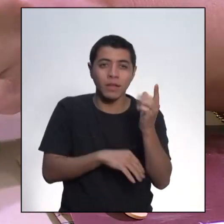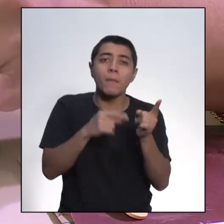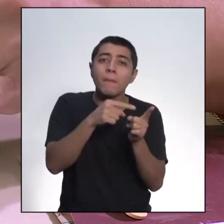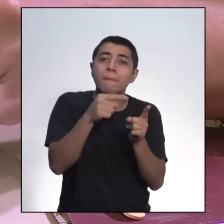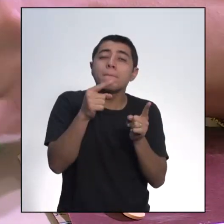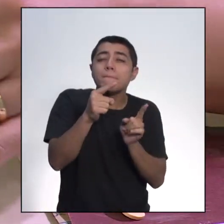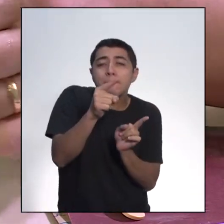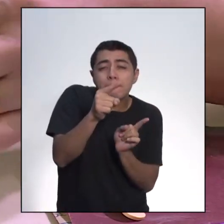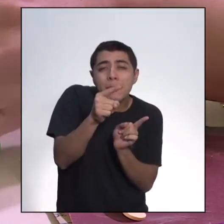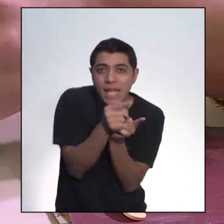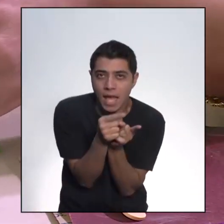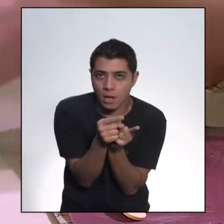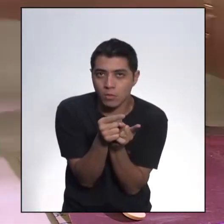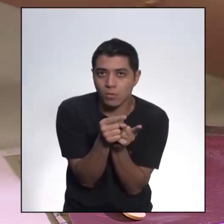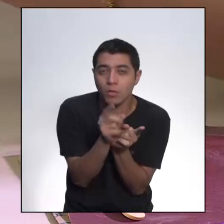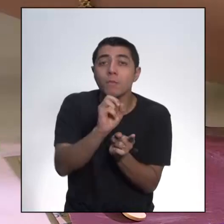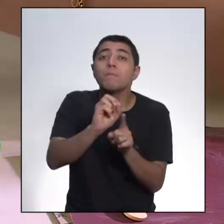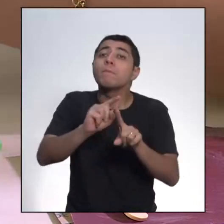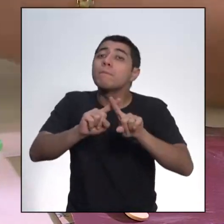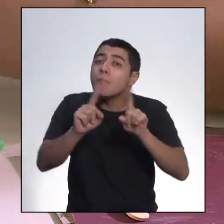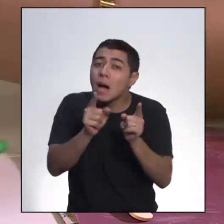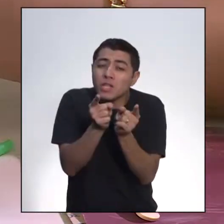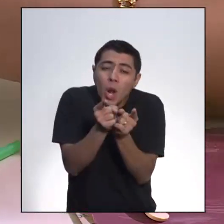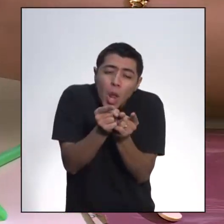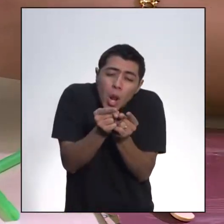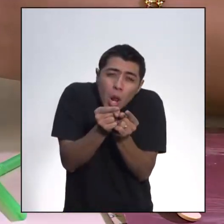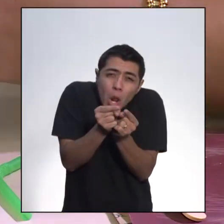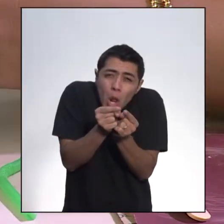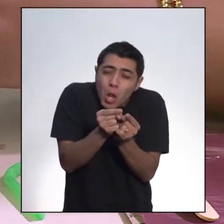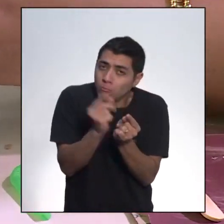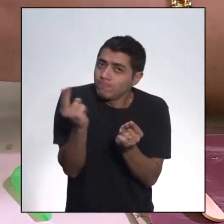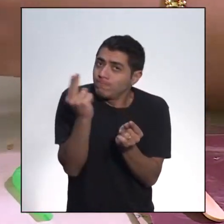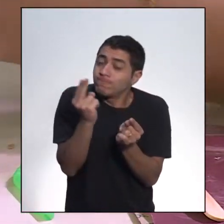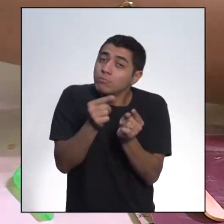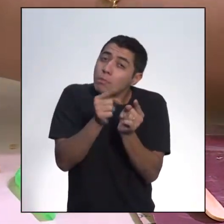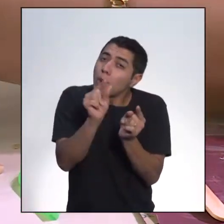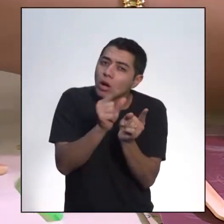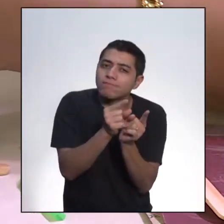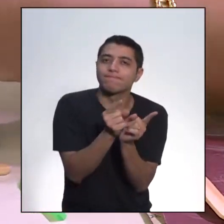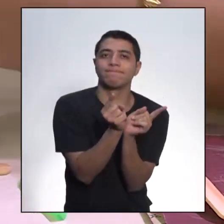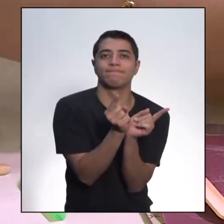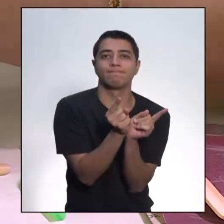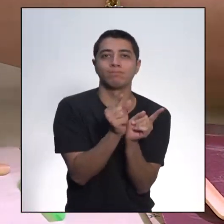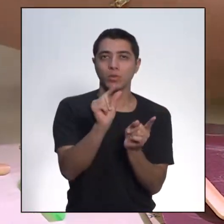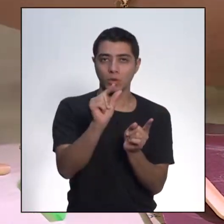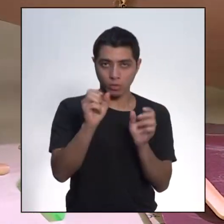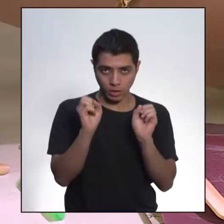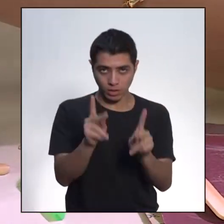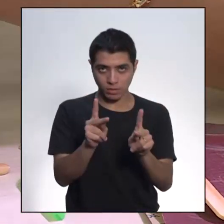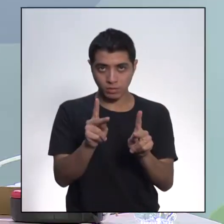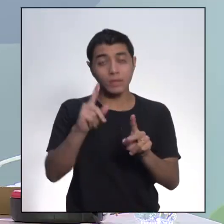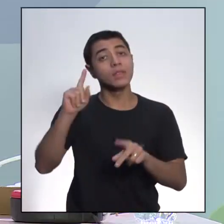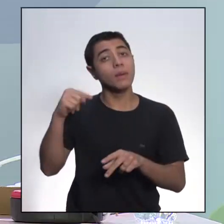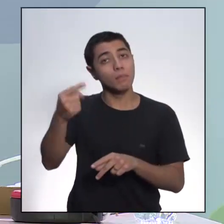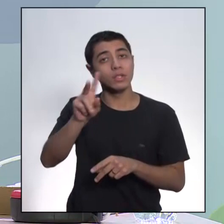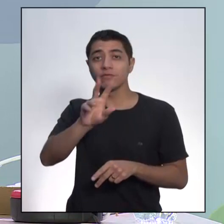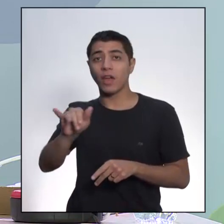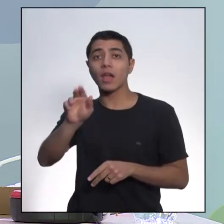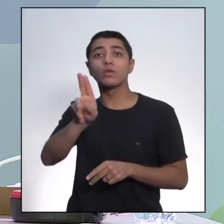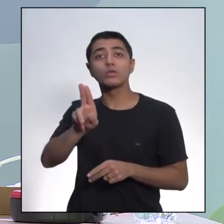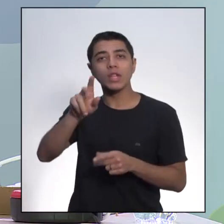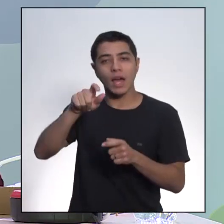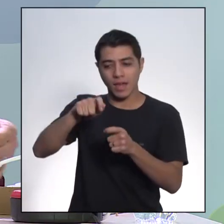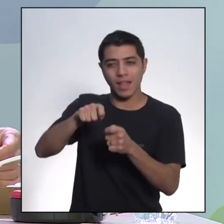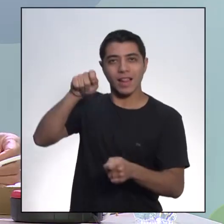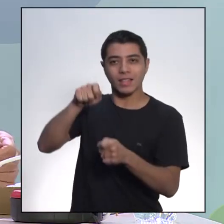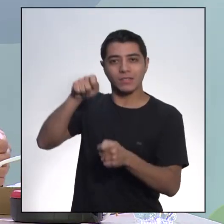elástico, né, que é a nossa ideia. Você vai colocar lá o seu palito. Deixa eu medir aqui. Acho